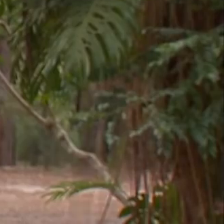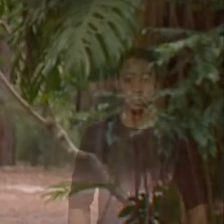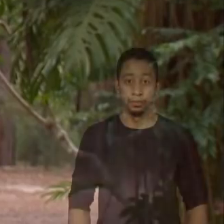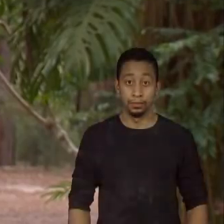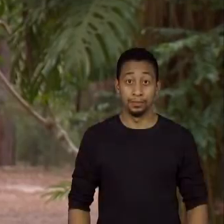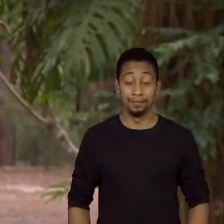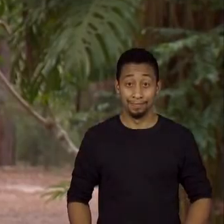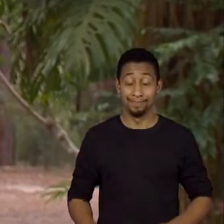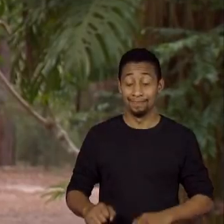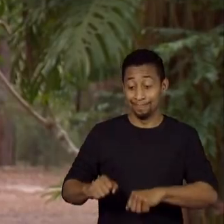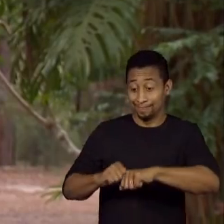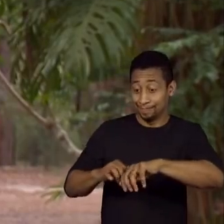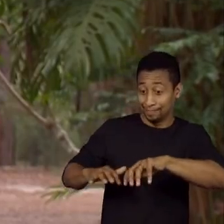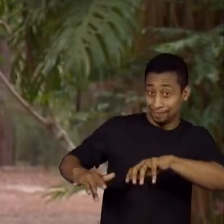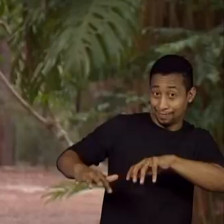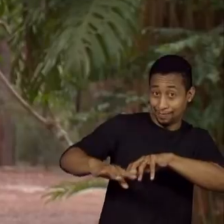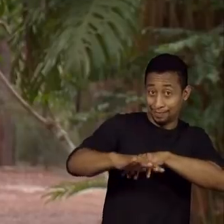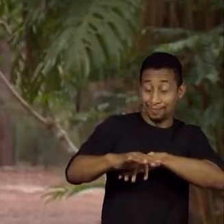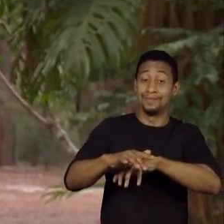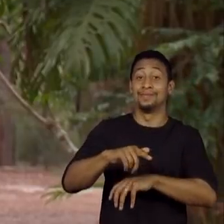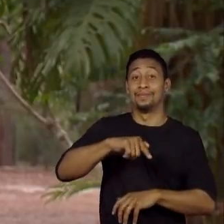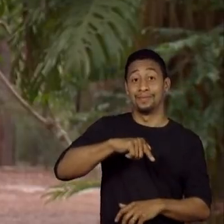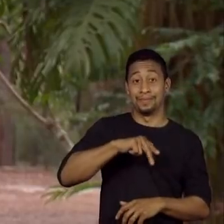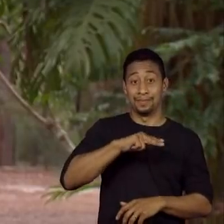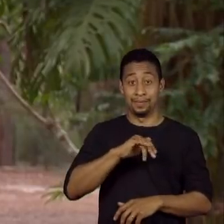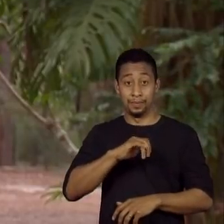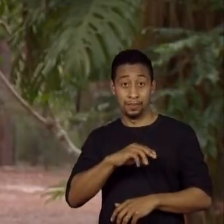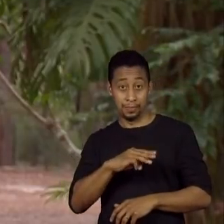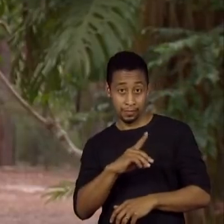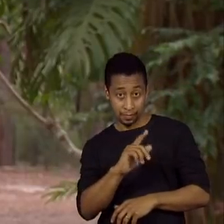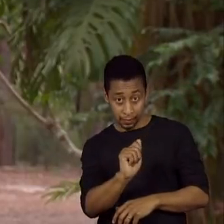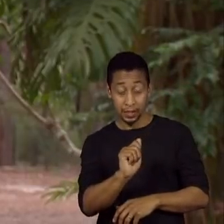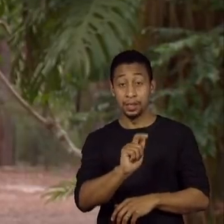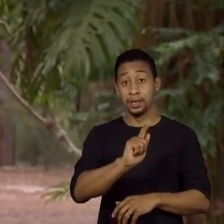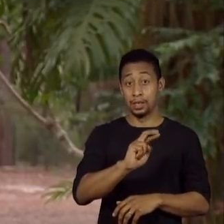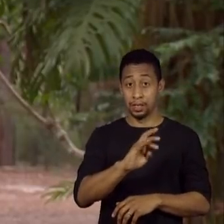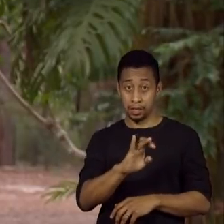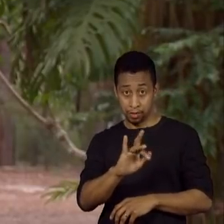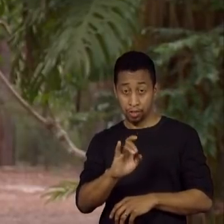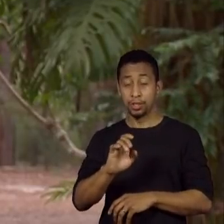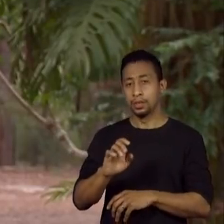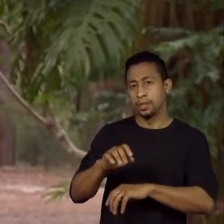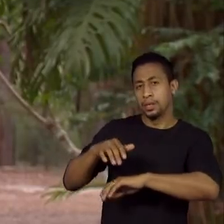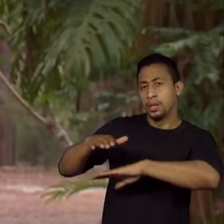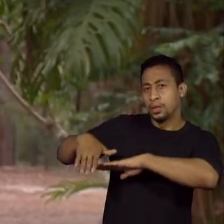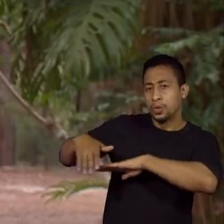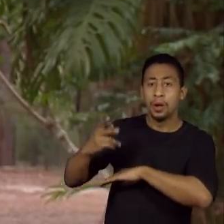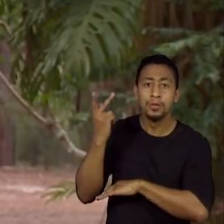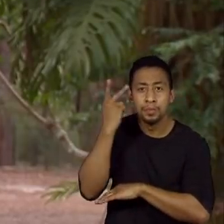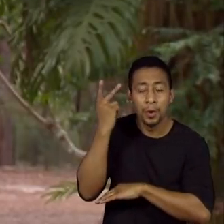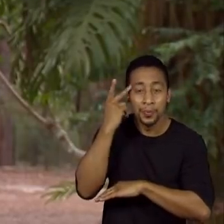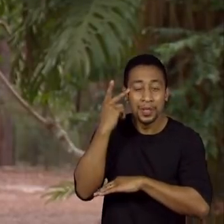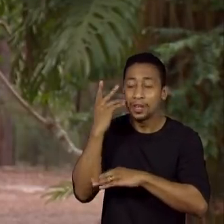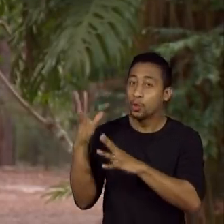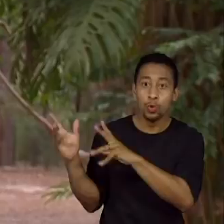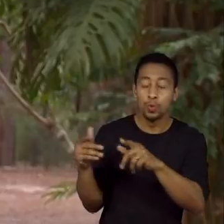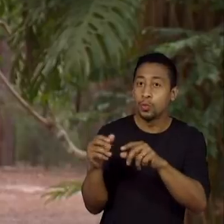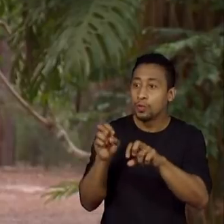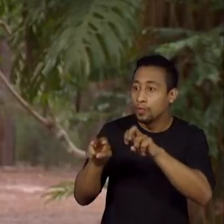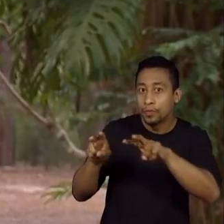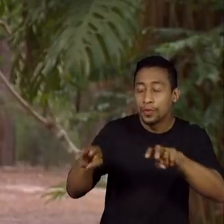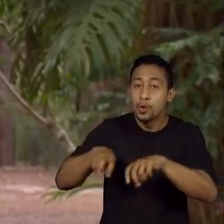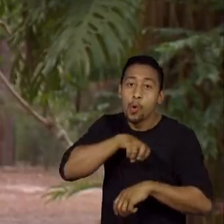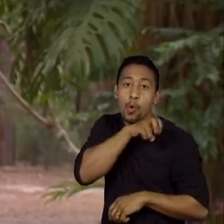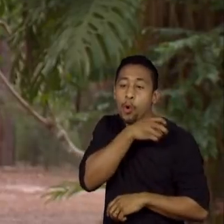A Ilha da Queimada Grande, no litoral paulista, é conhecida como Ilha das Cobras por abrigar uma diversidade de